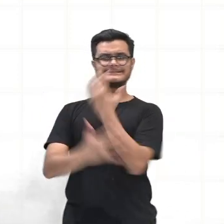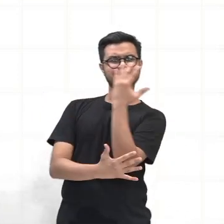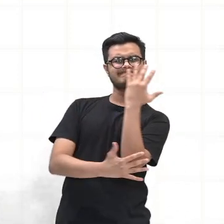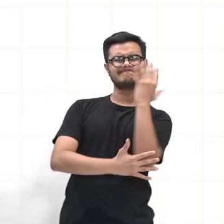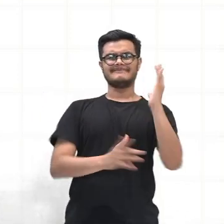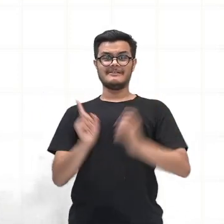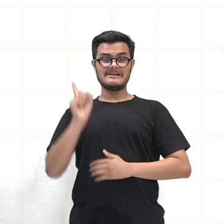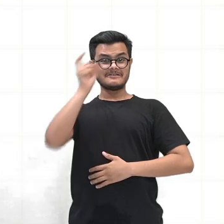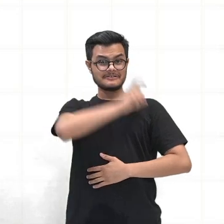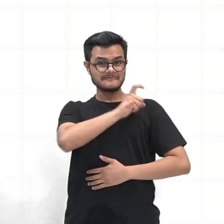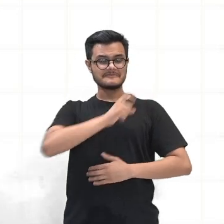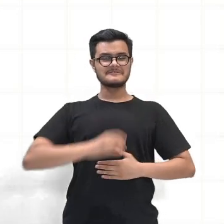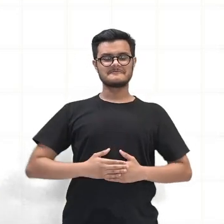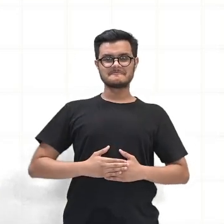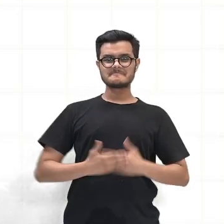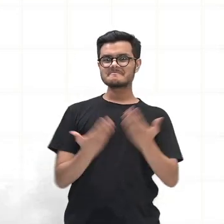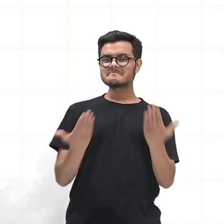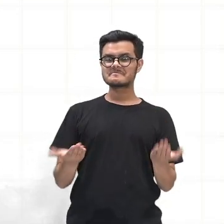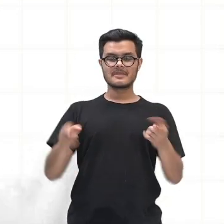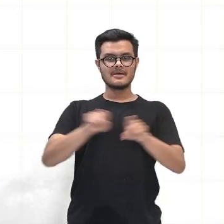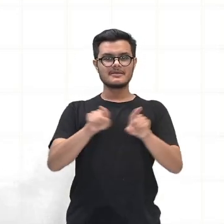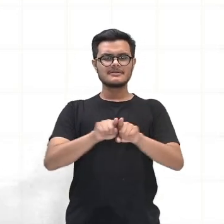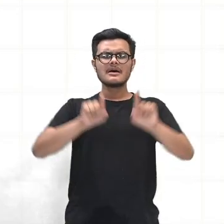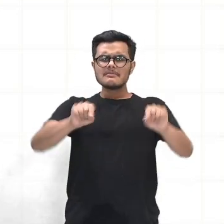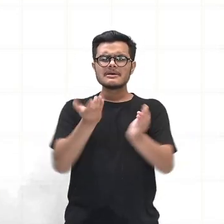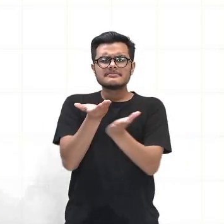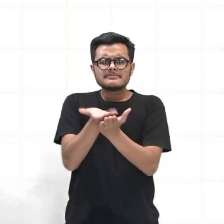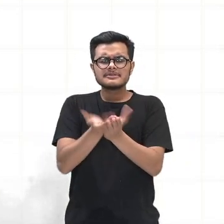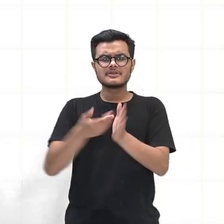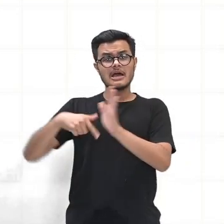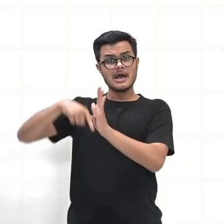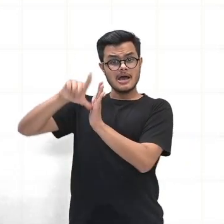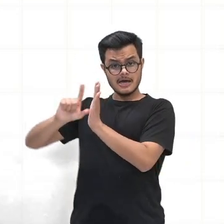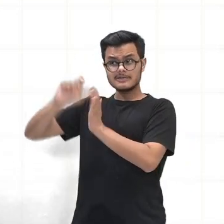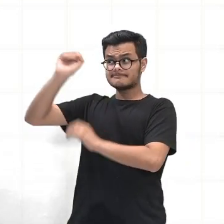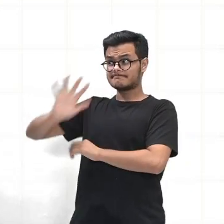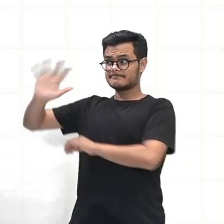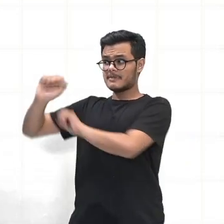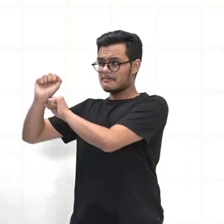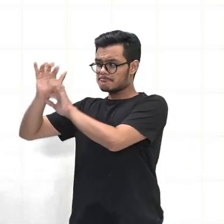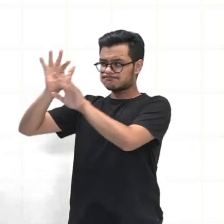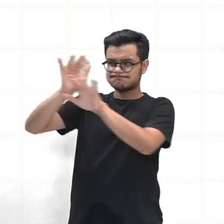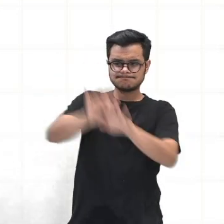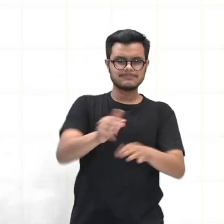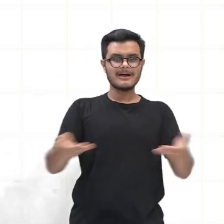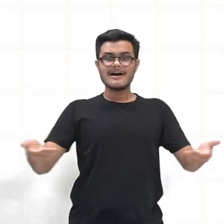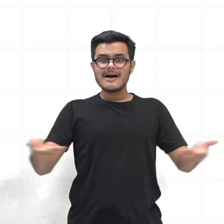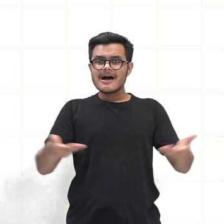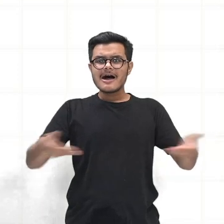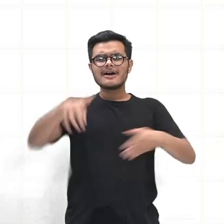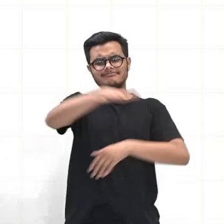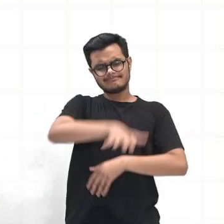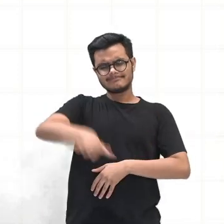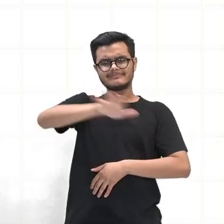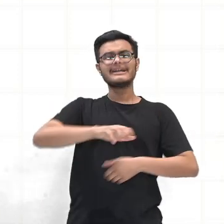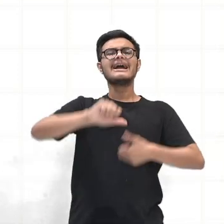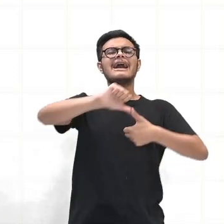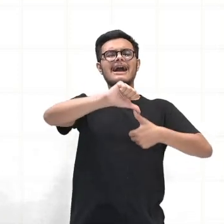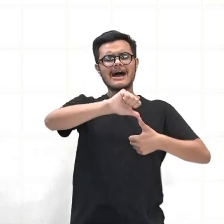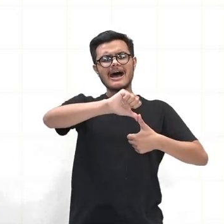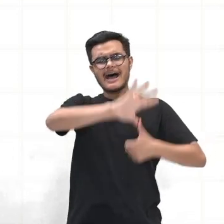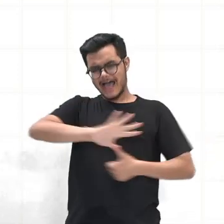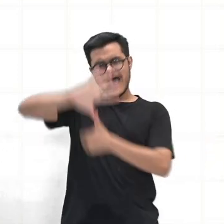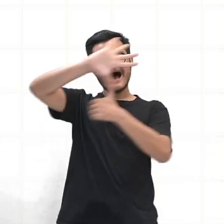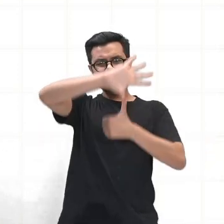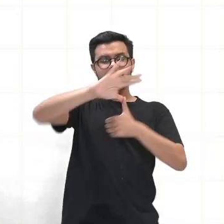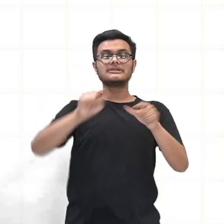da floresta tropical. Então a gente vai ver que antes da chegada dos colonizadores aqui pelo continente americano,